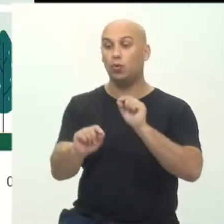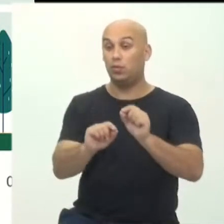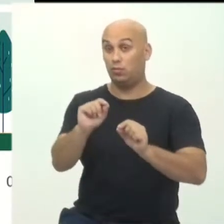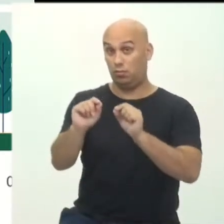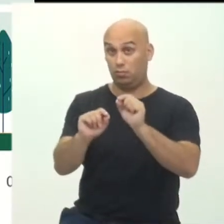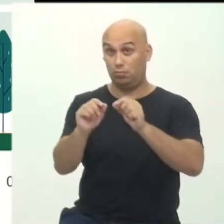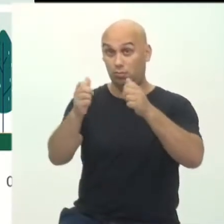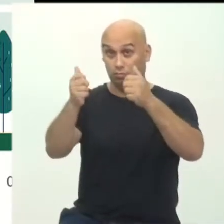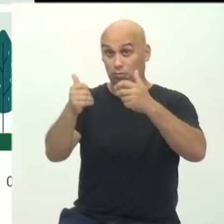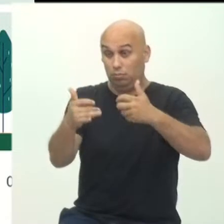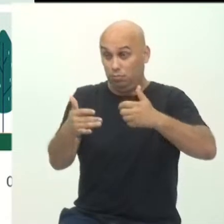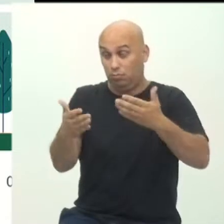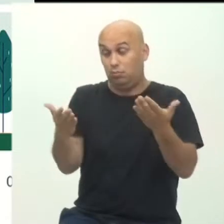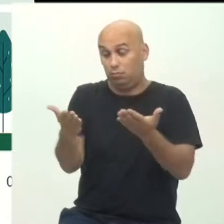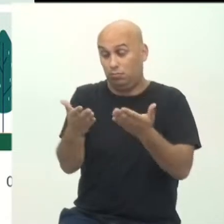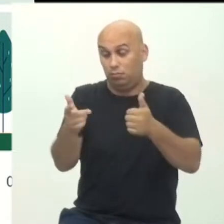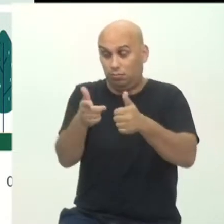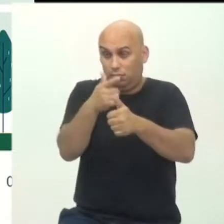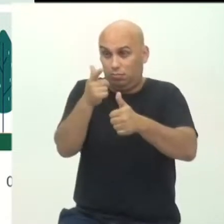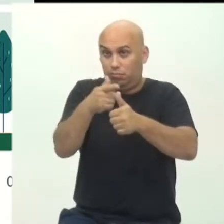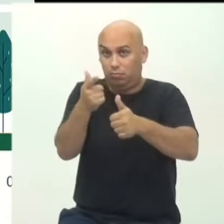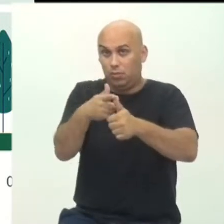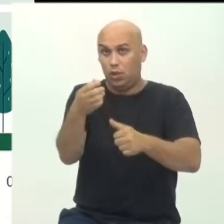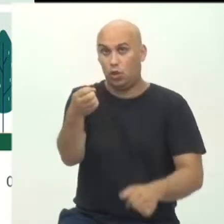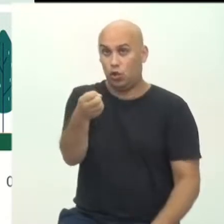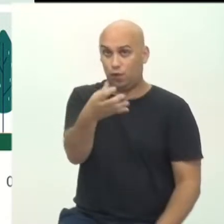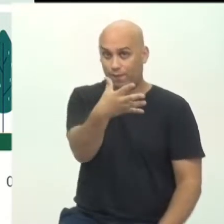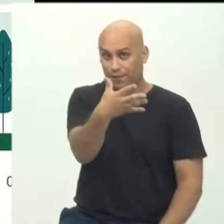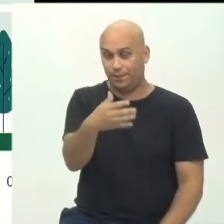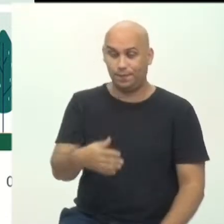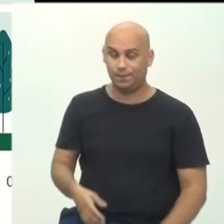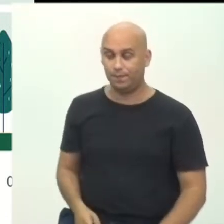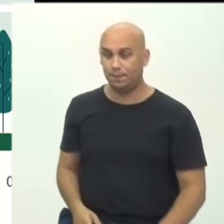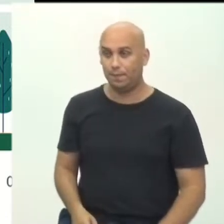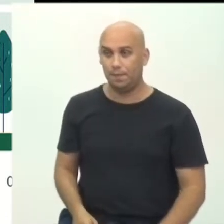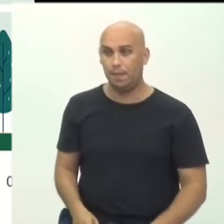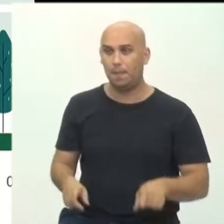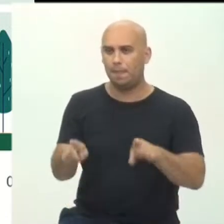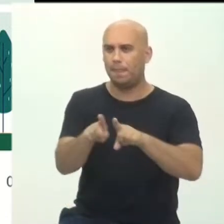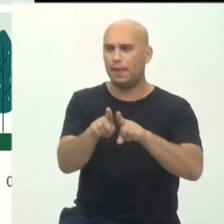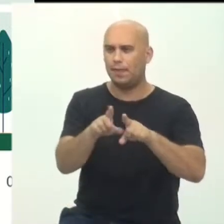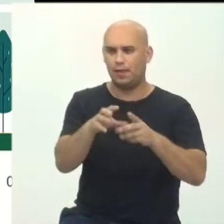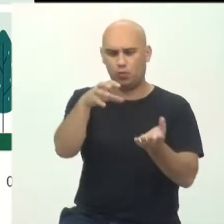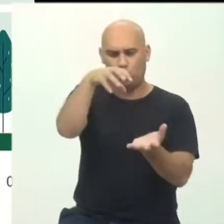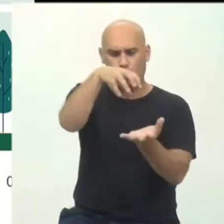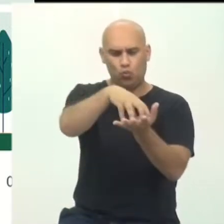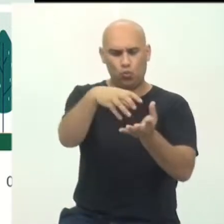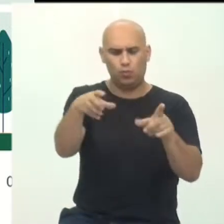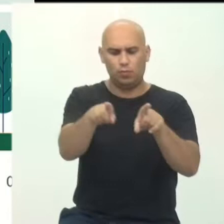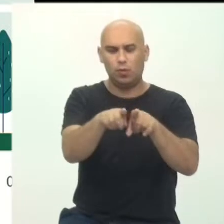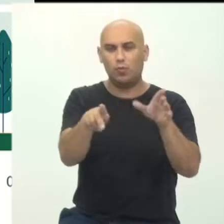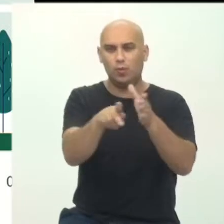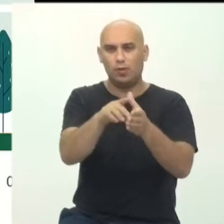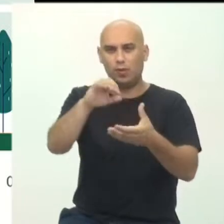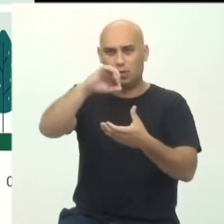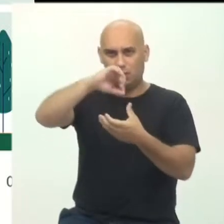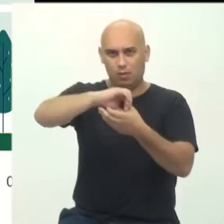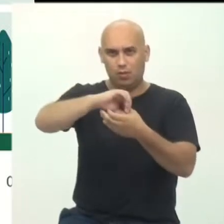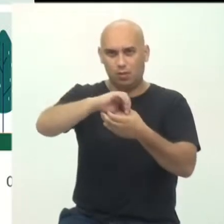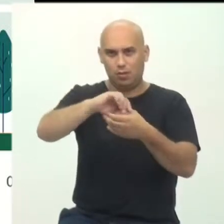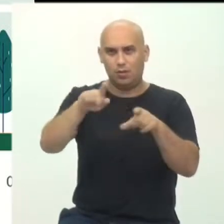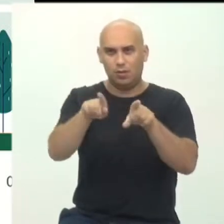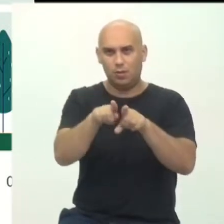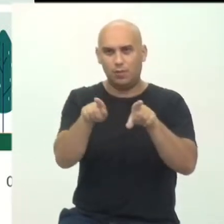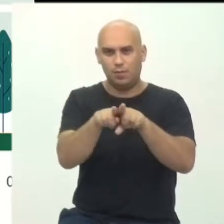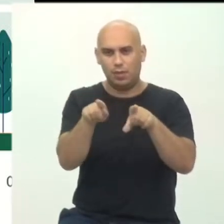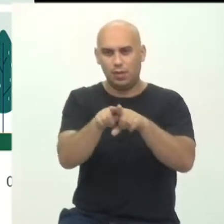Iniciamos, primeiramente, com um projeto de atualização. Então, nós temos um setor na Unesc, que é o setor de